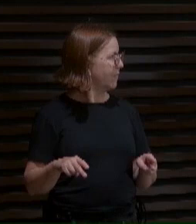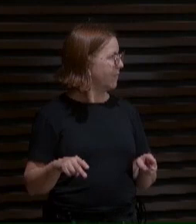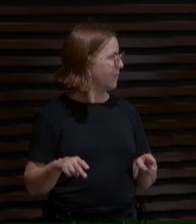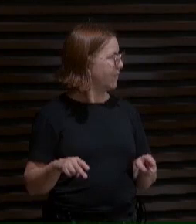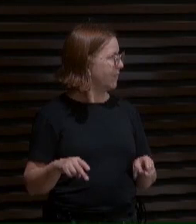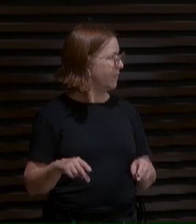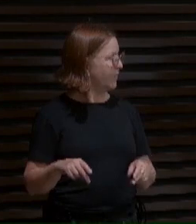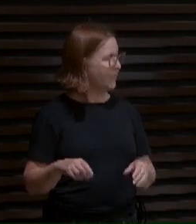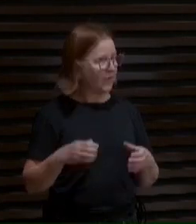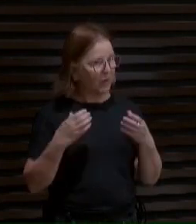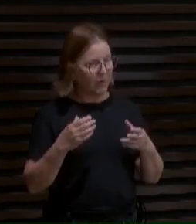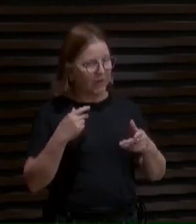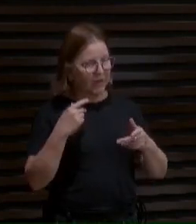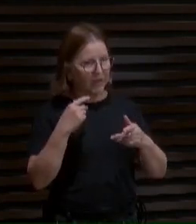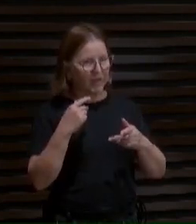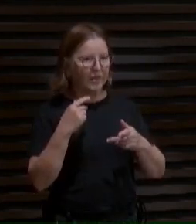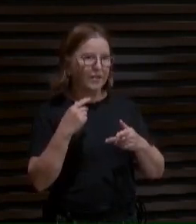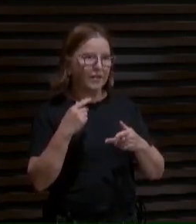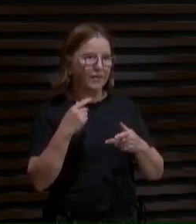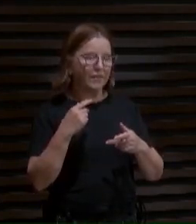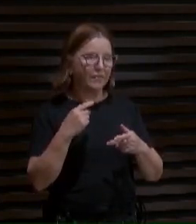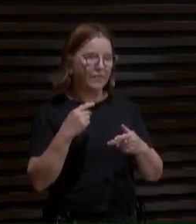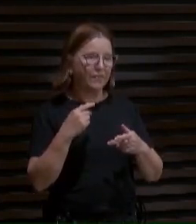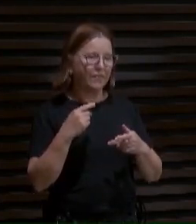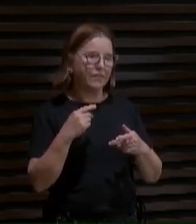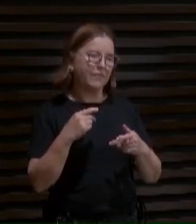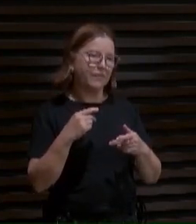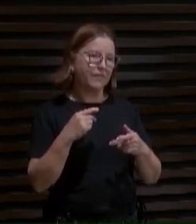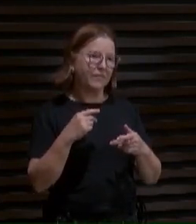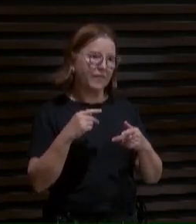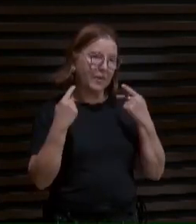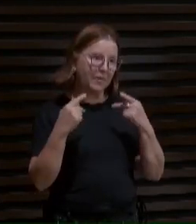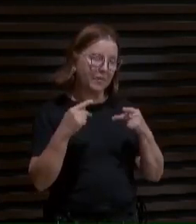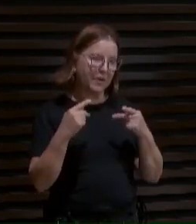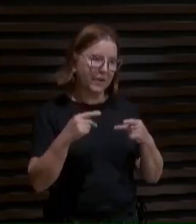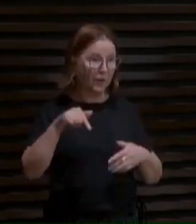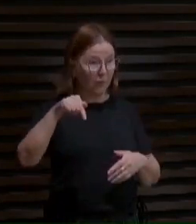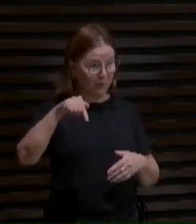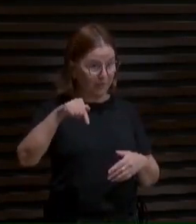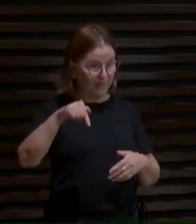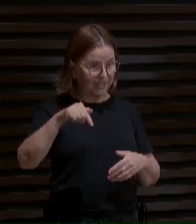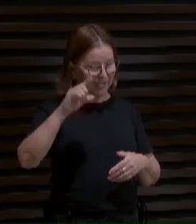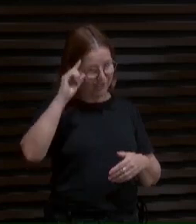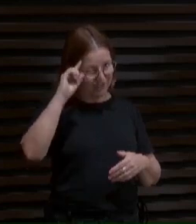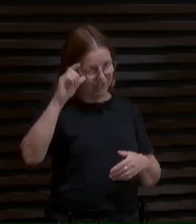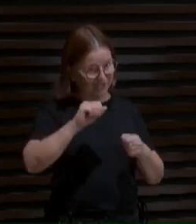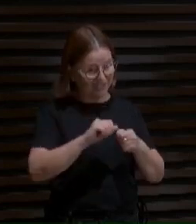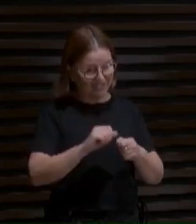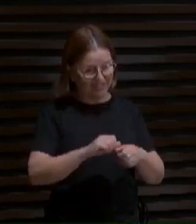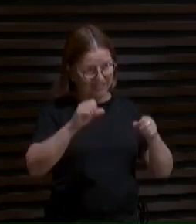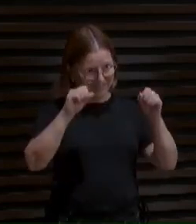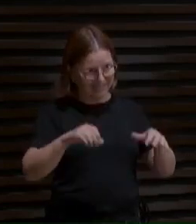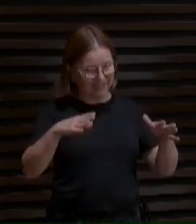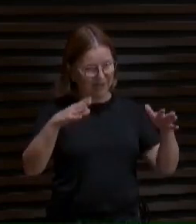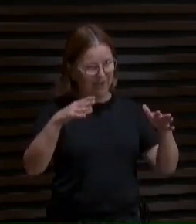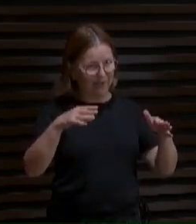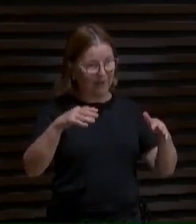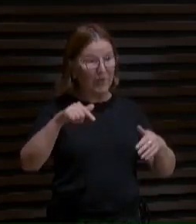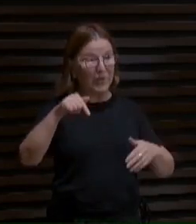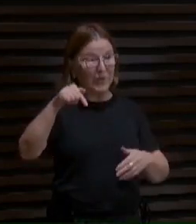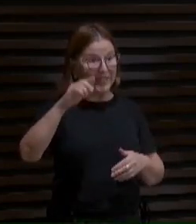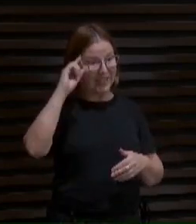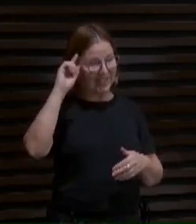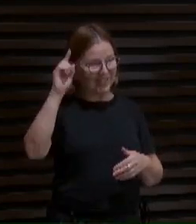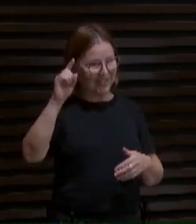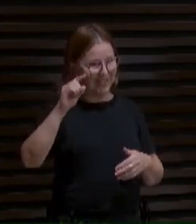dias da criação, dos 7 dias da terra, do descanso da